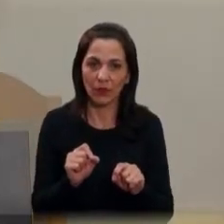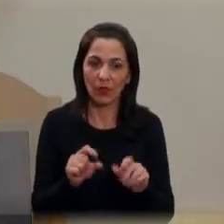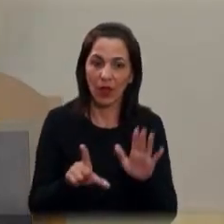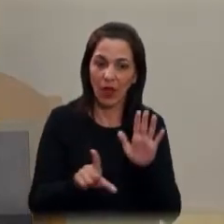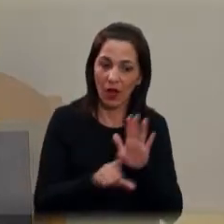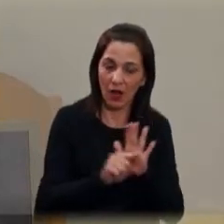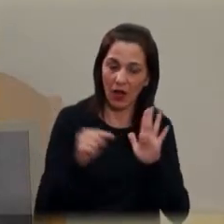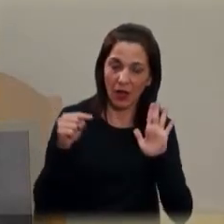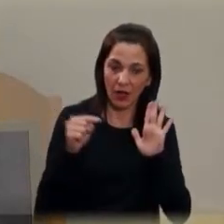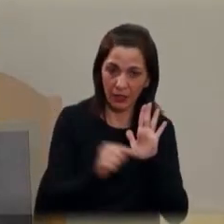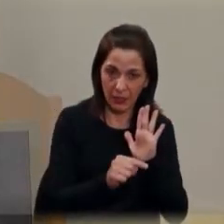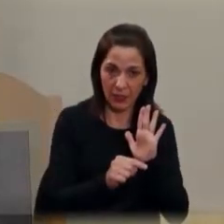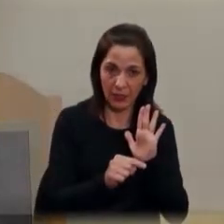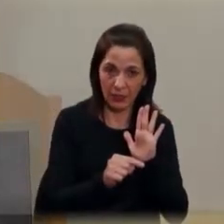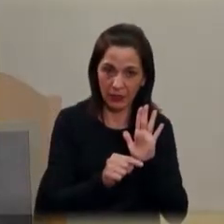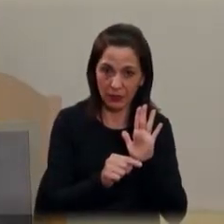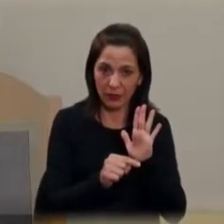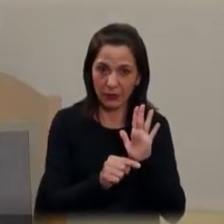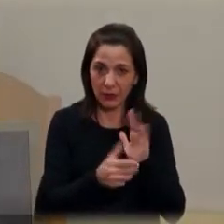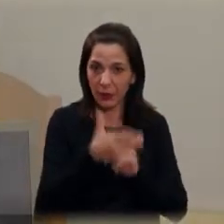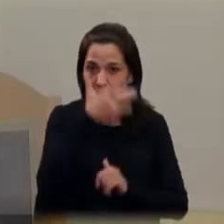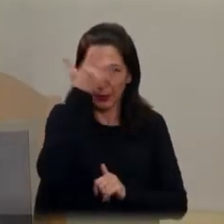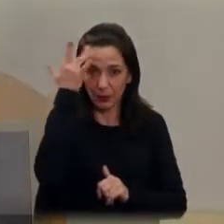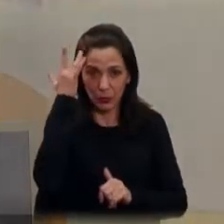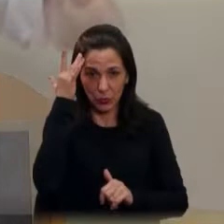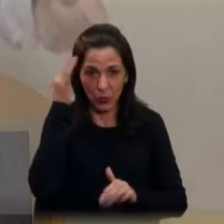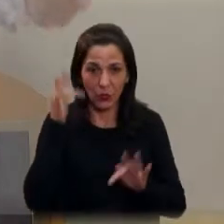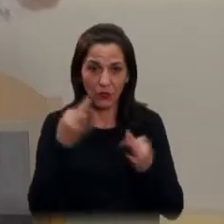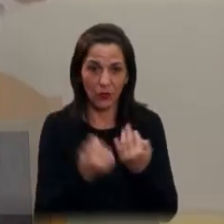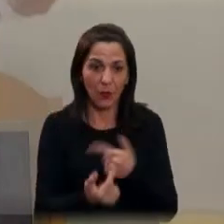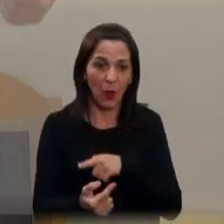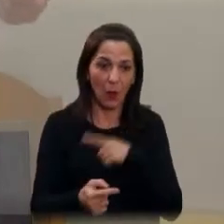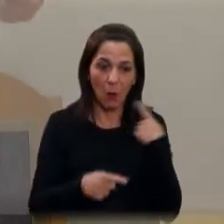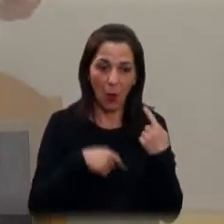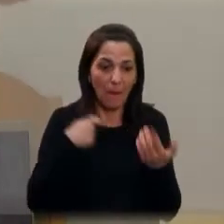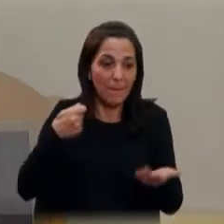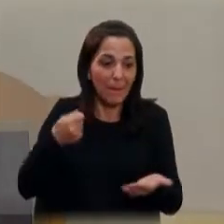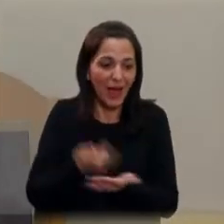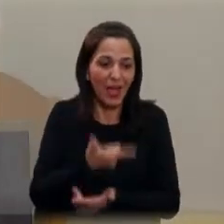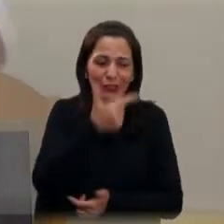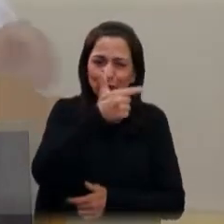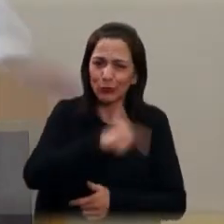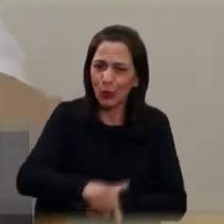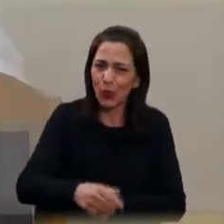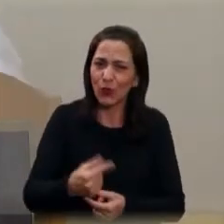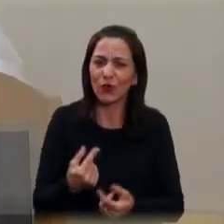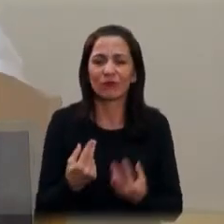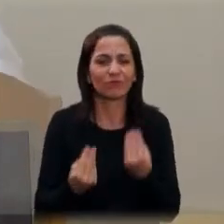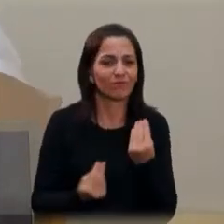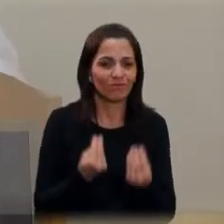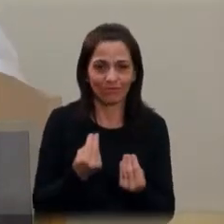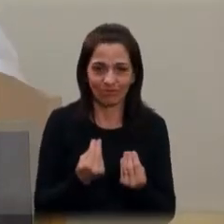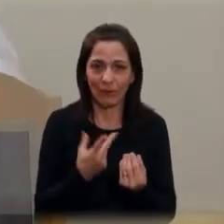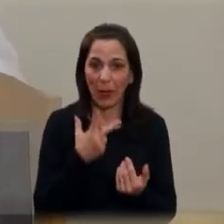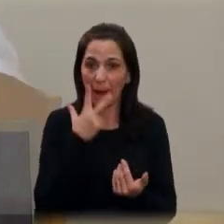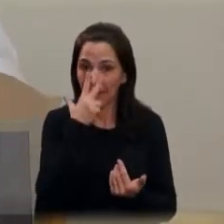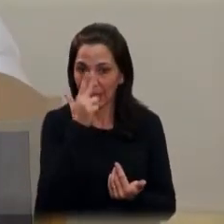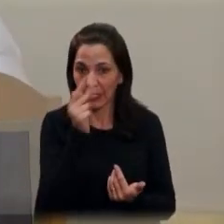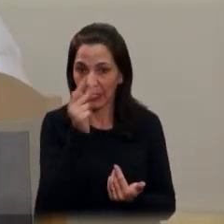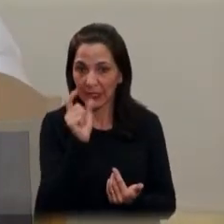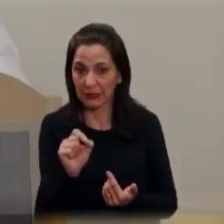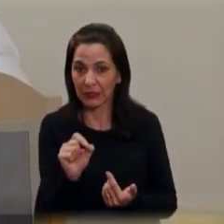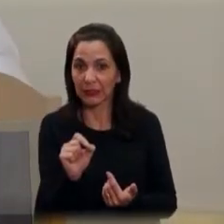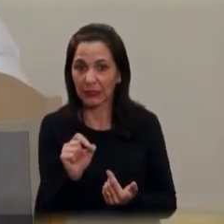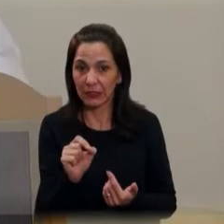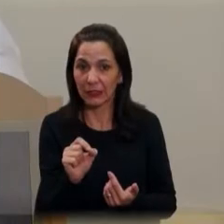legalização, aí vem a falecer alguém, você tem que pagar de novo, tá? Então me parece, né, Manuel, que já